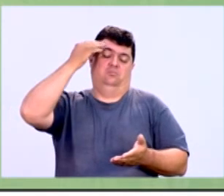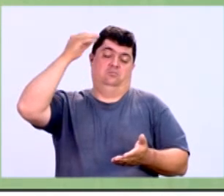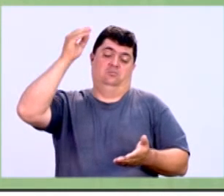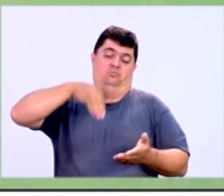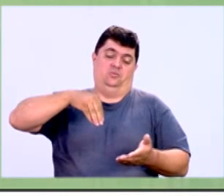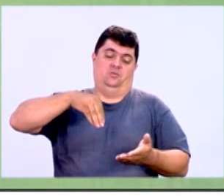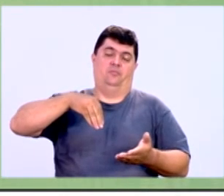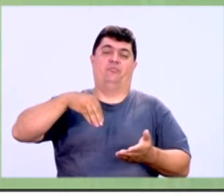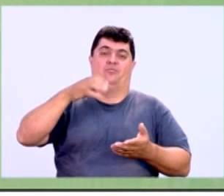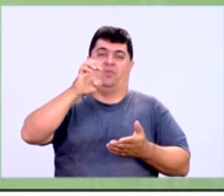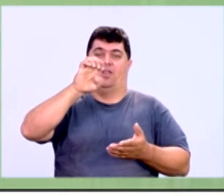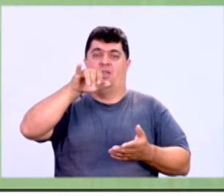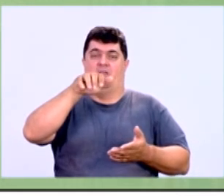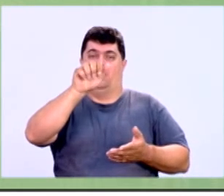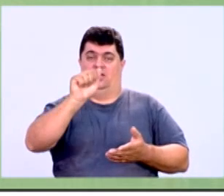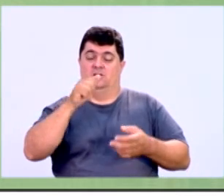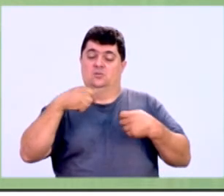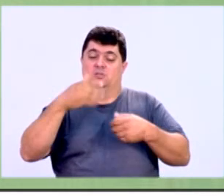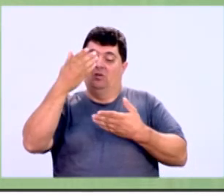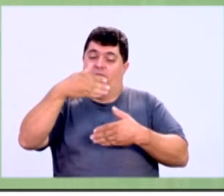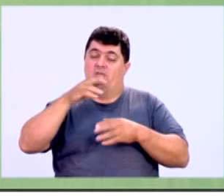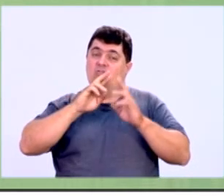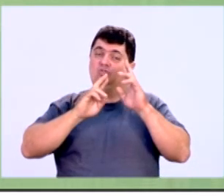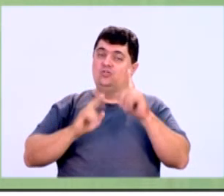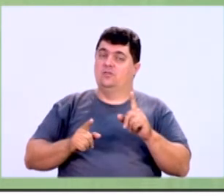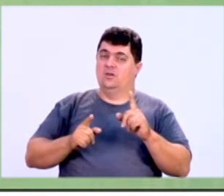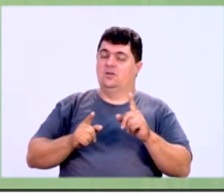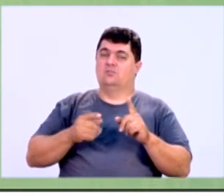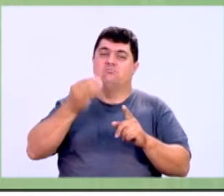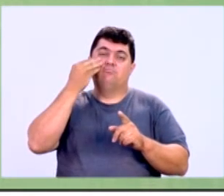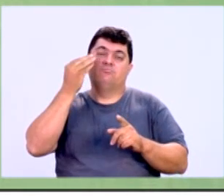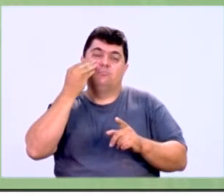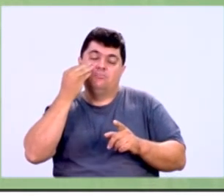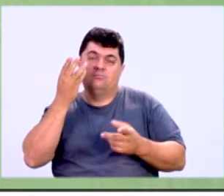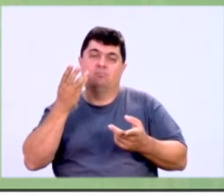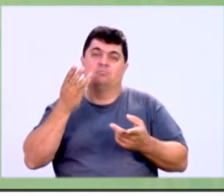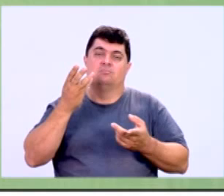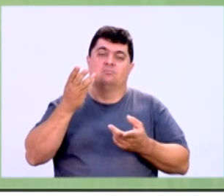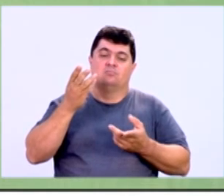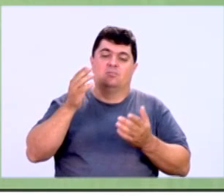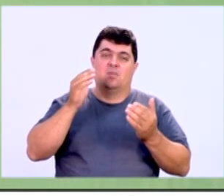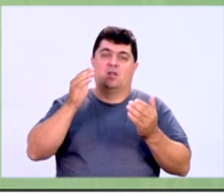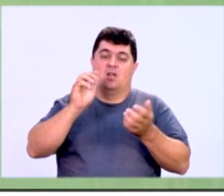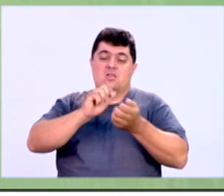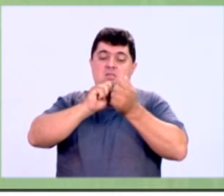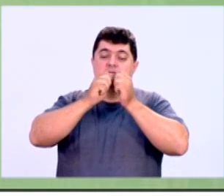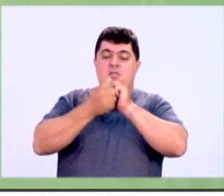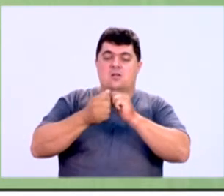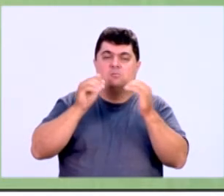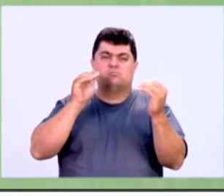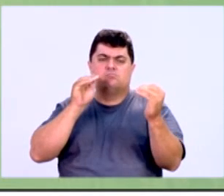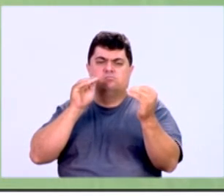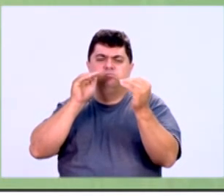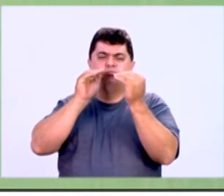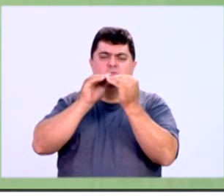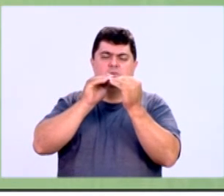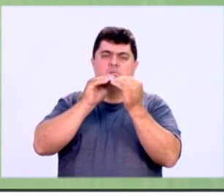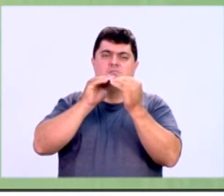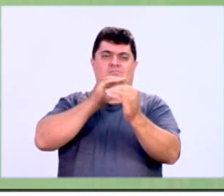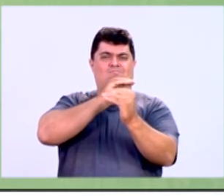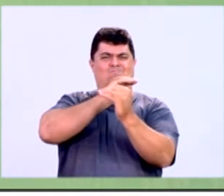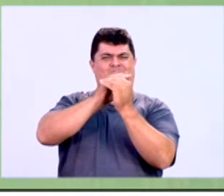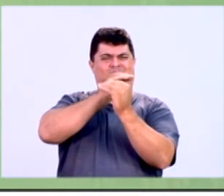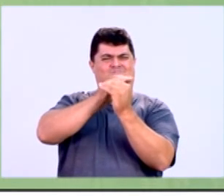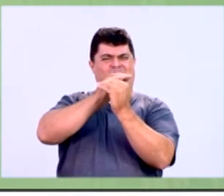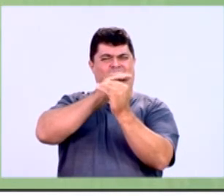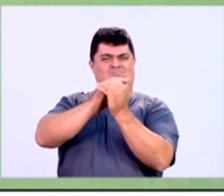EJA, ela deve ser analisada de uma forma a reconhecer essa diversidade, né? Os saberes individuais desses jovens